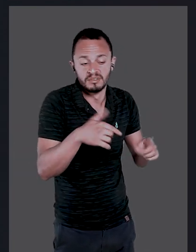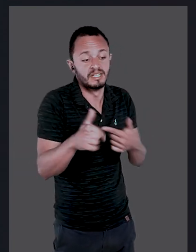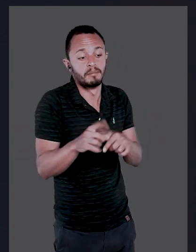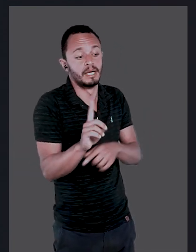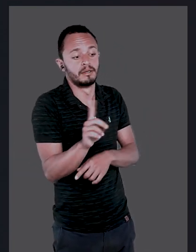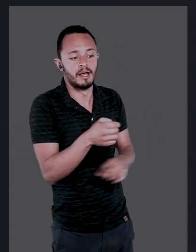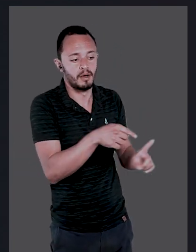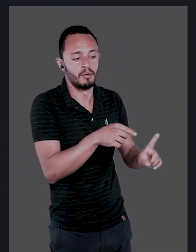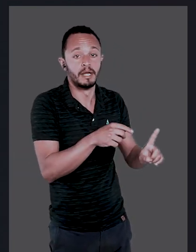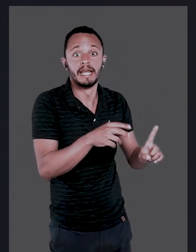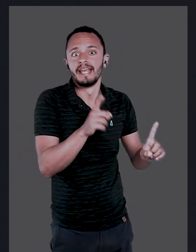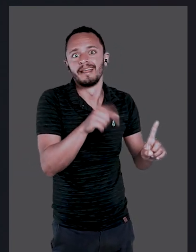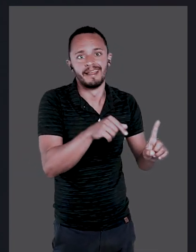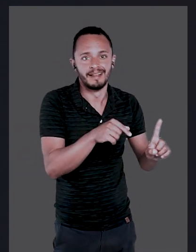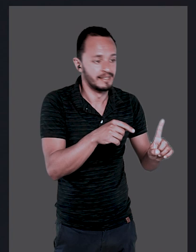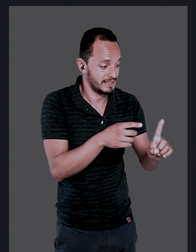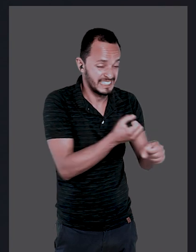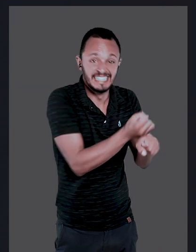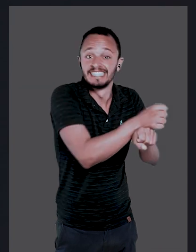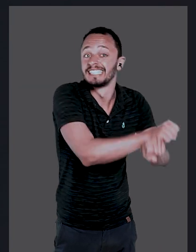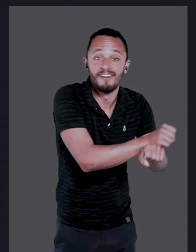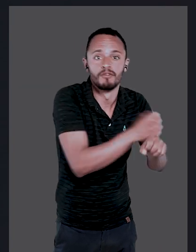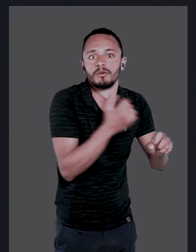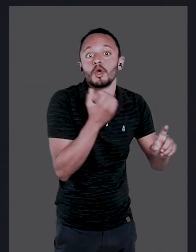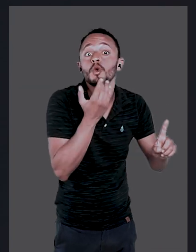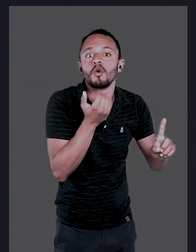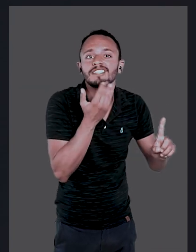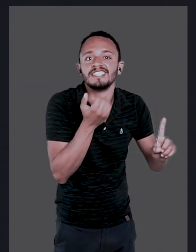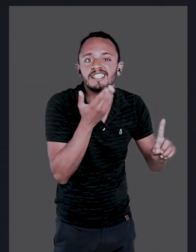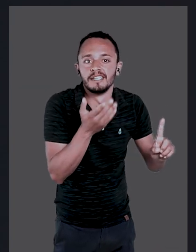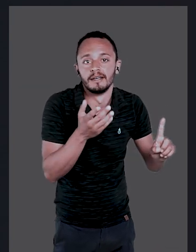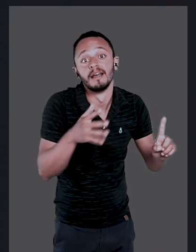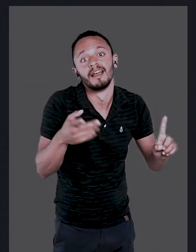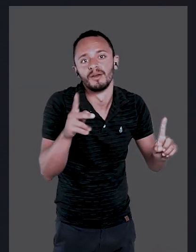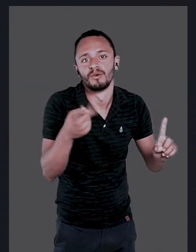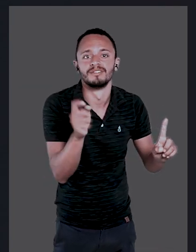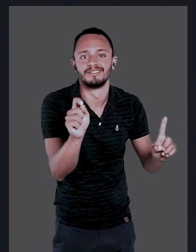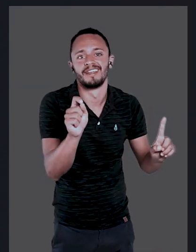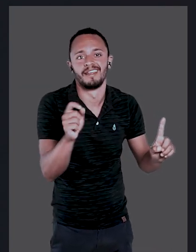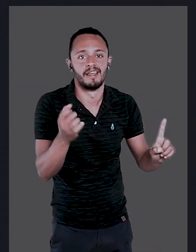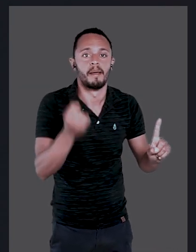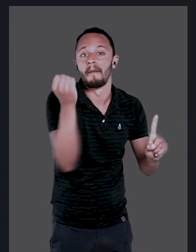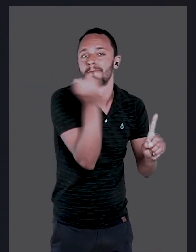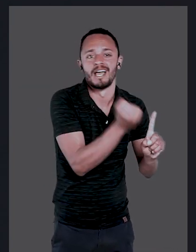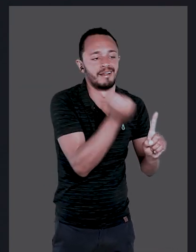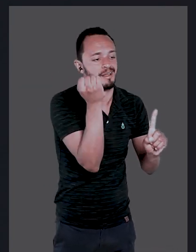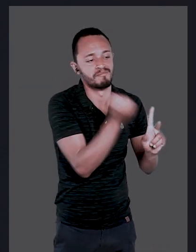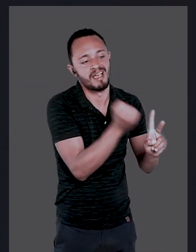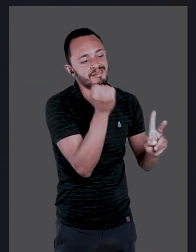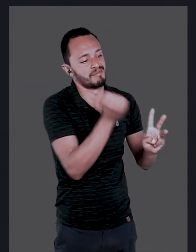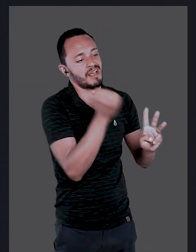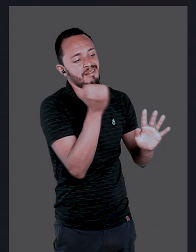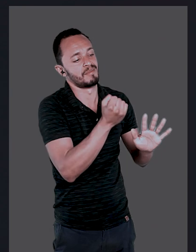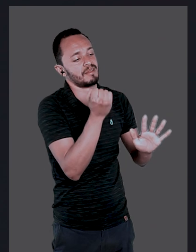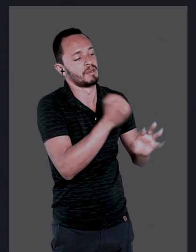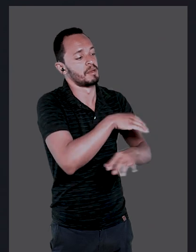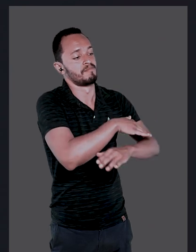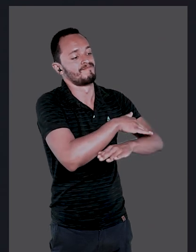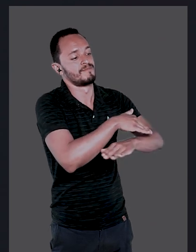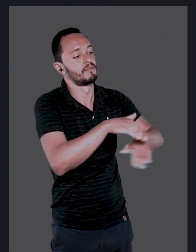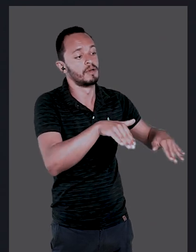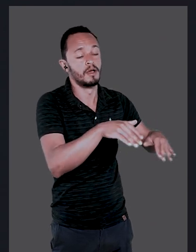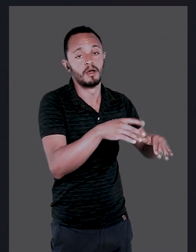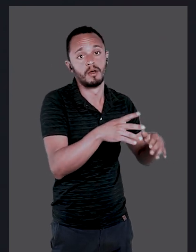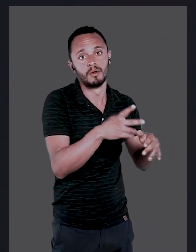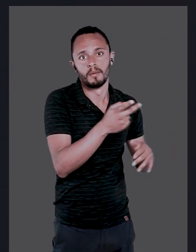de sobreviverem ainda que escravizados, foram simplesmente chacinados. E é muito impressionante os números que apontam